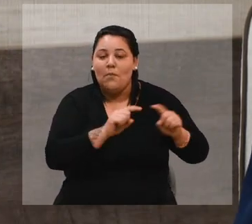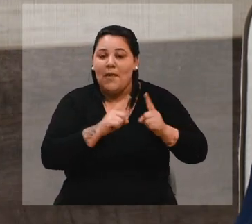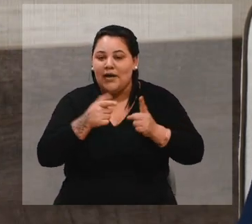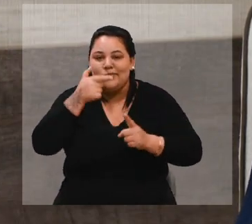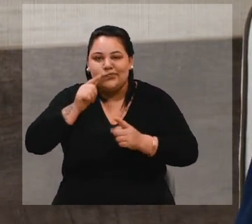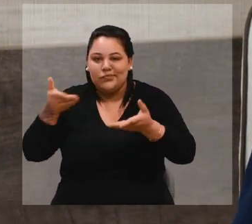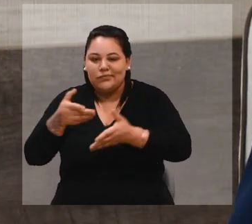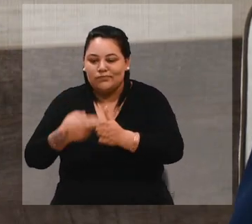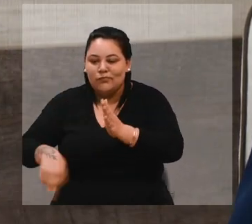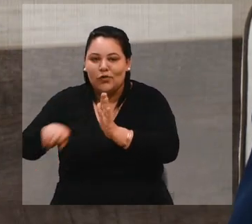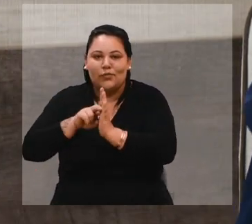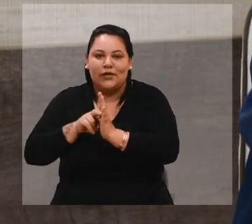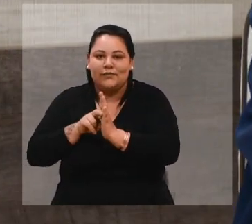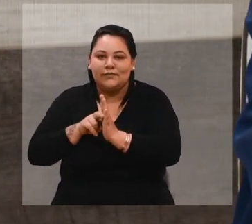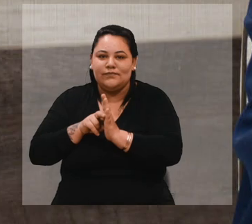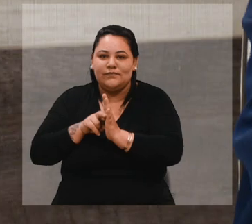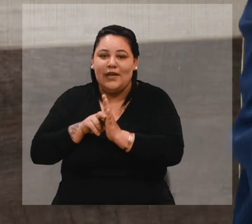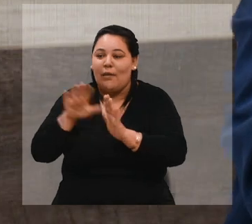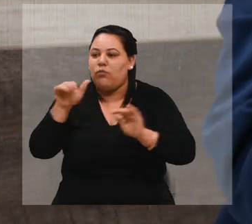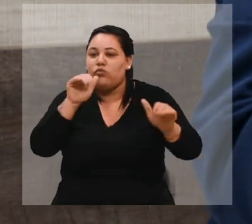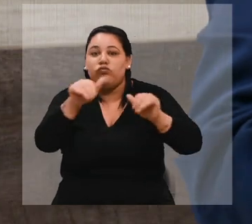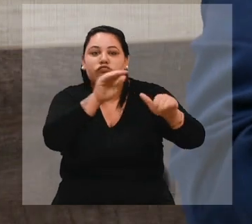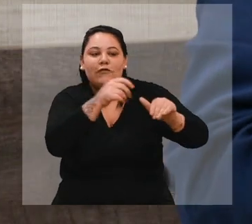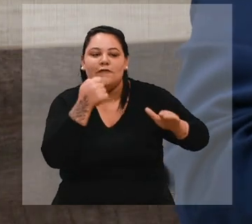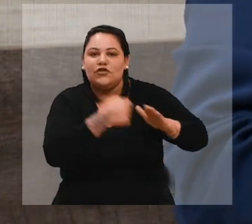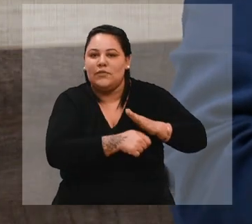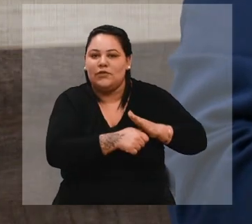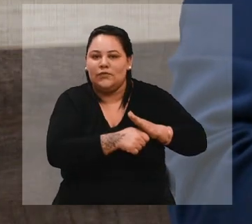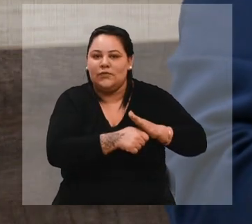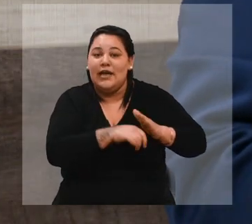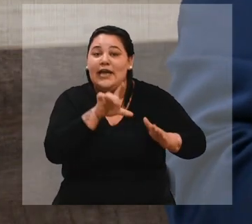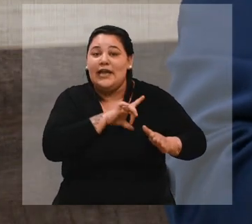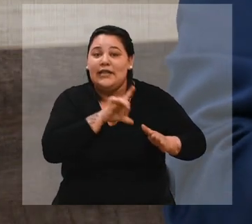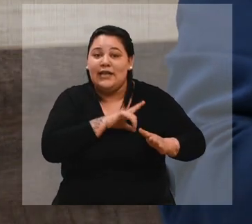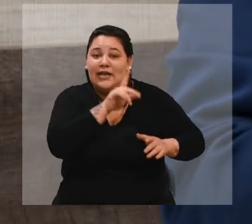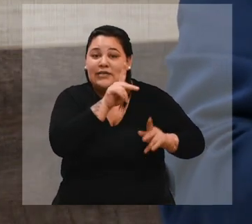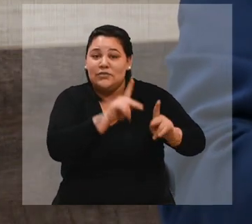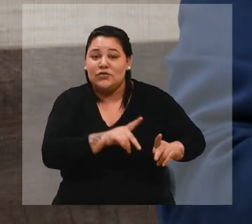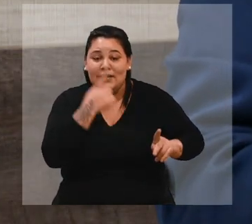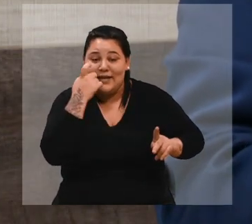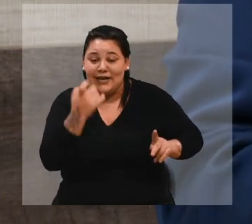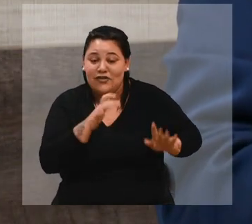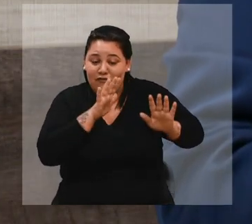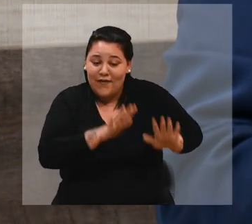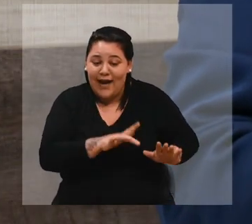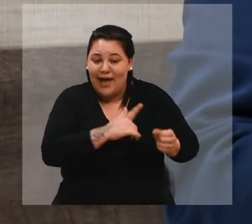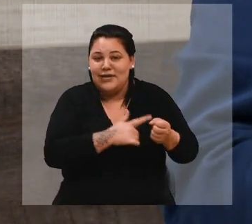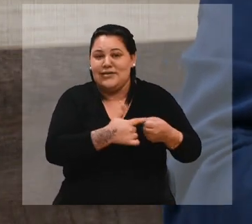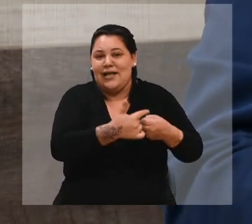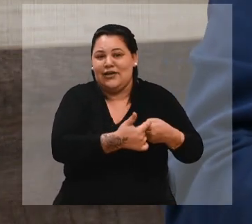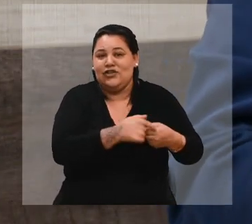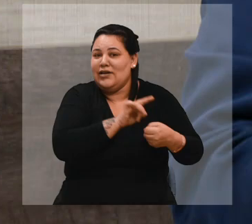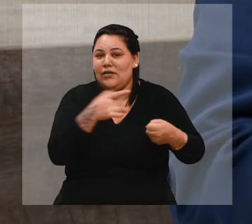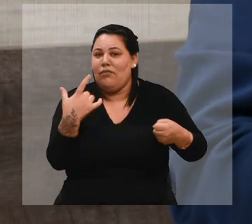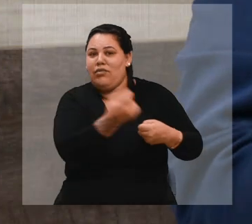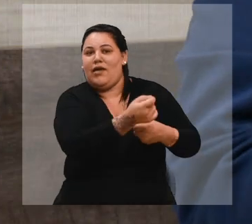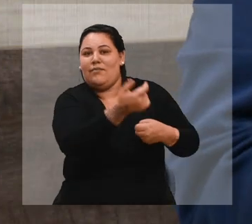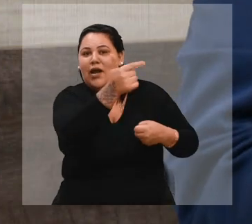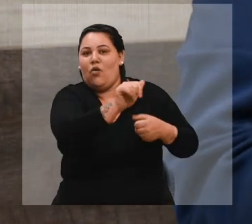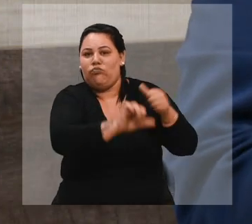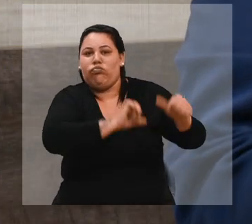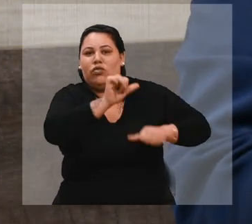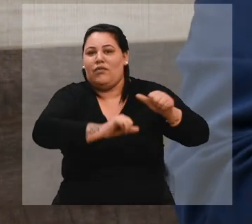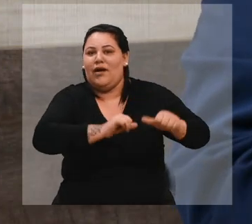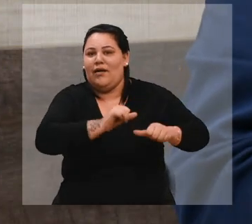pleno. Atrair investimentos e reter talentos. Para reter as pessoas, os talentos, a cidade tem que ser legal, tem que ser uma cidade